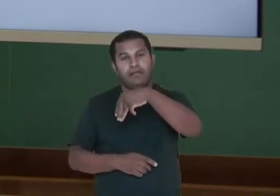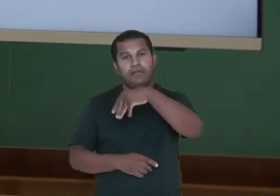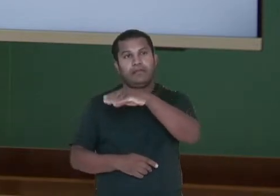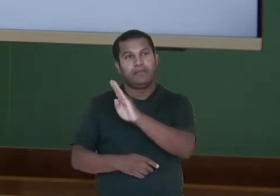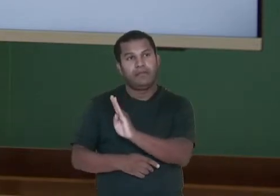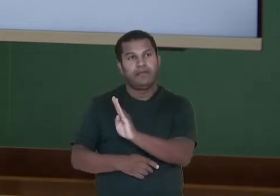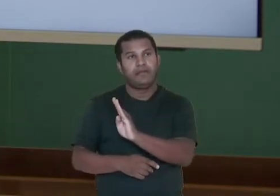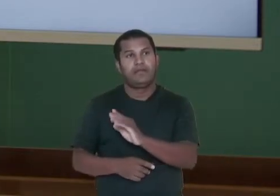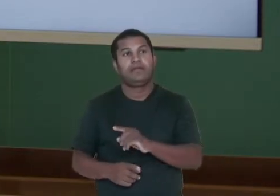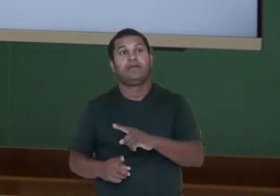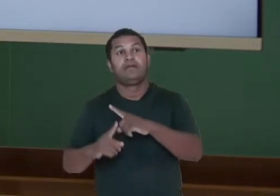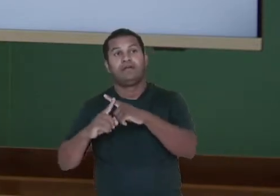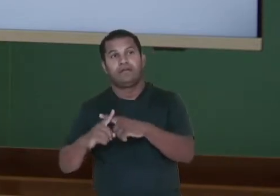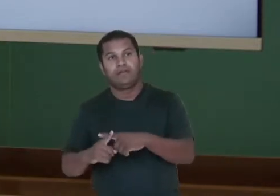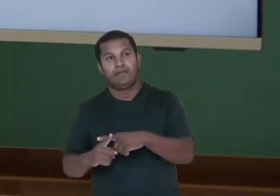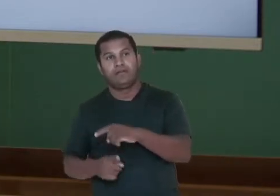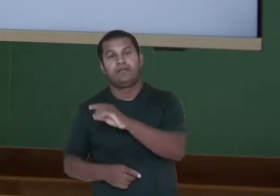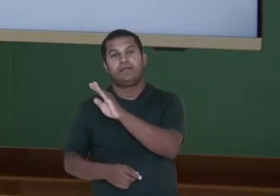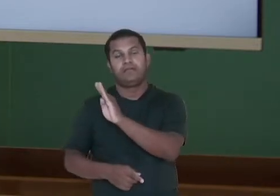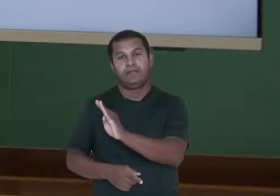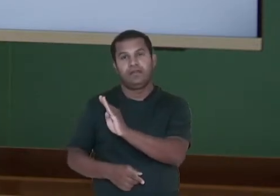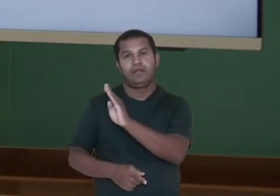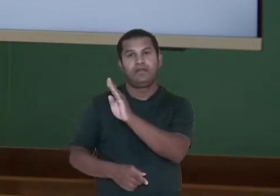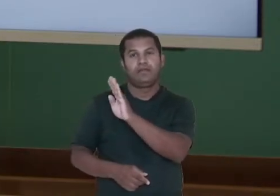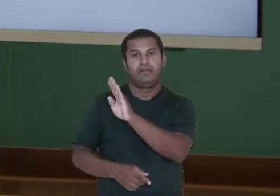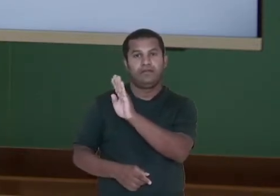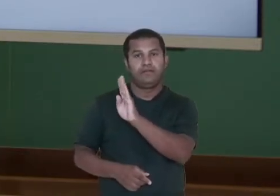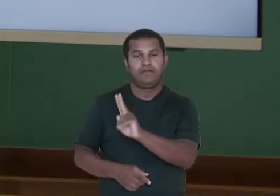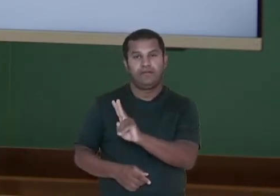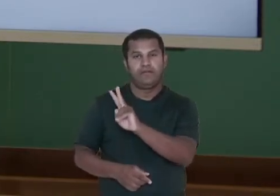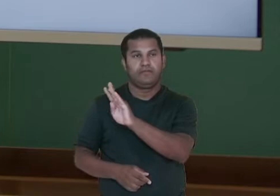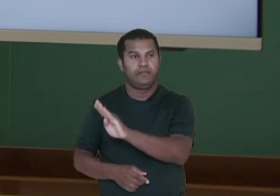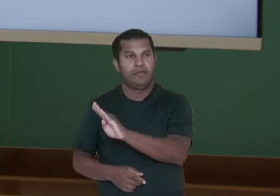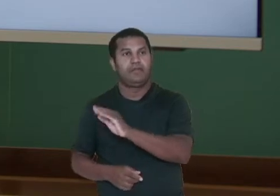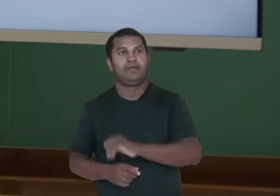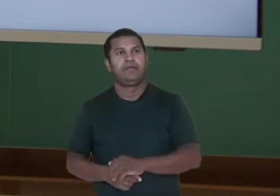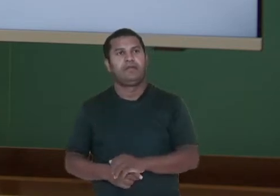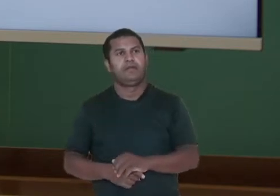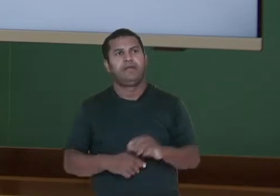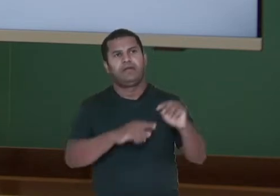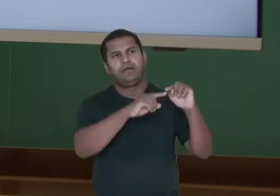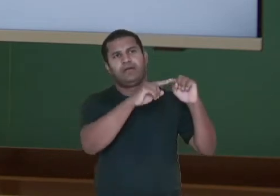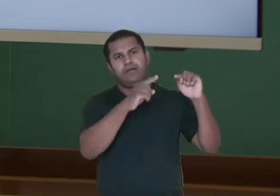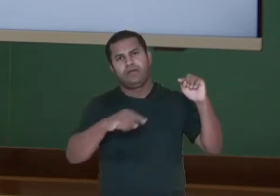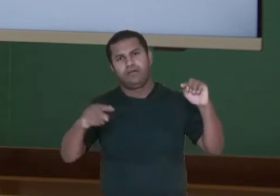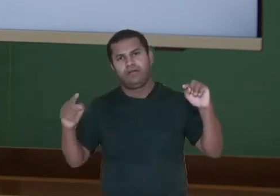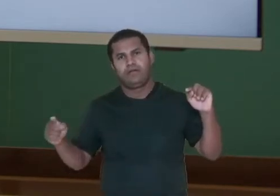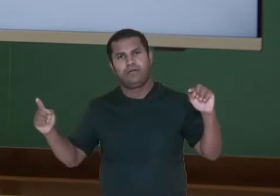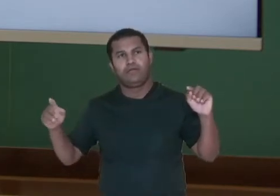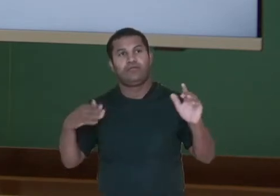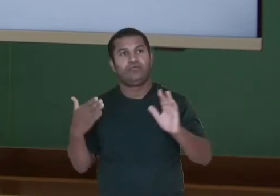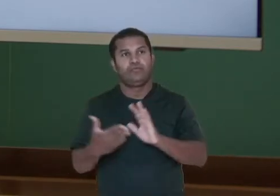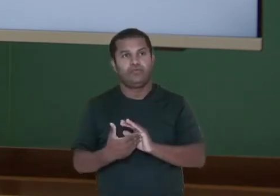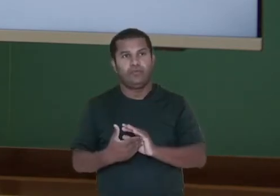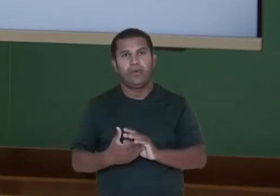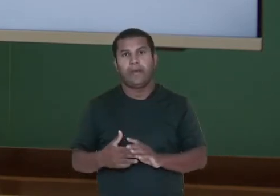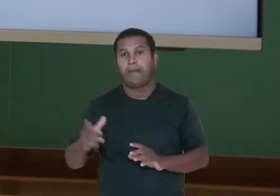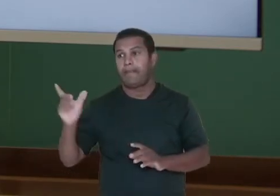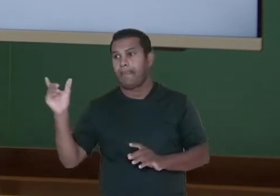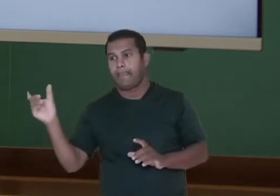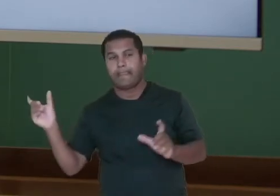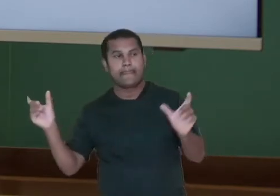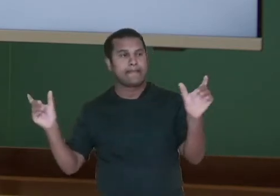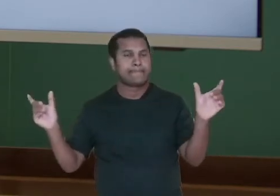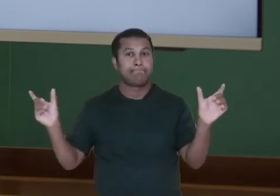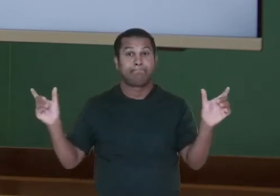implicar em questão de sinais, de sentidos de velocidade, certo? Como isso aqui é resultante de tudo é zero, e eu sei que isso aqui é e